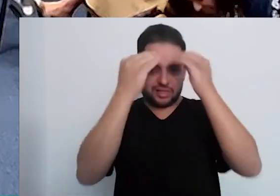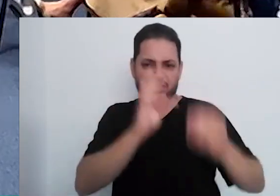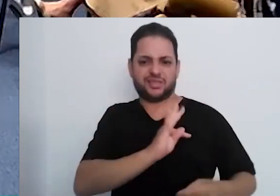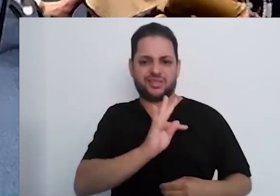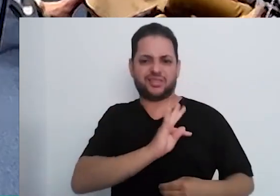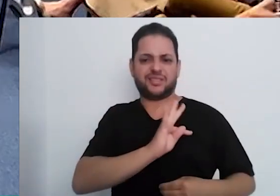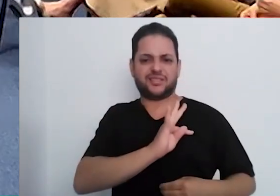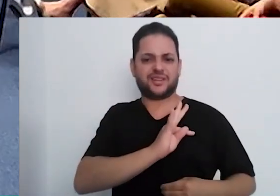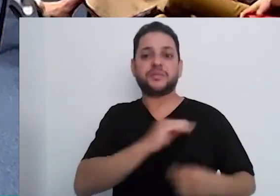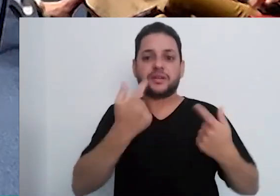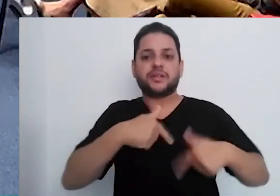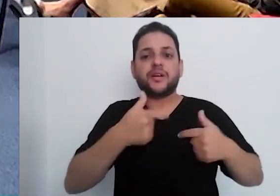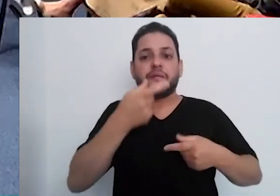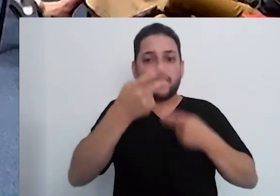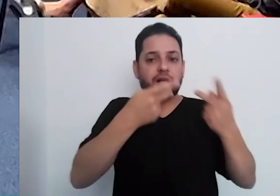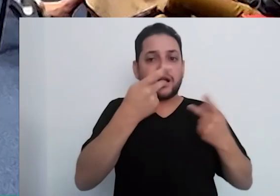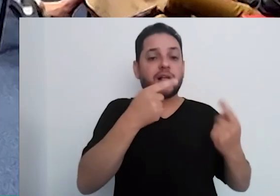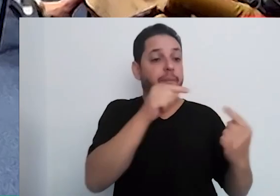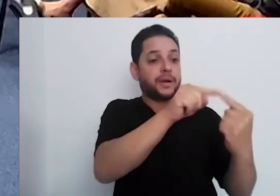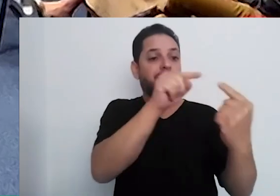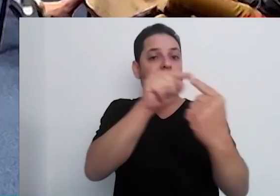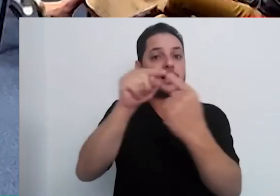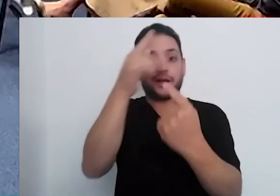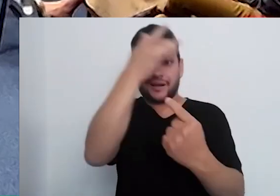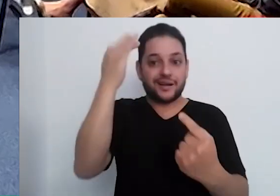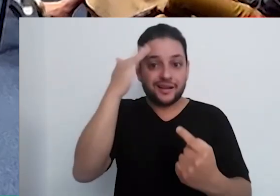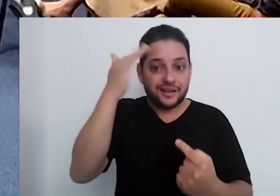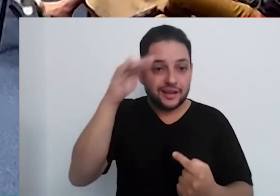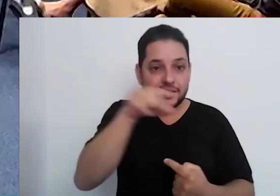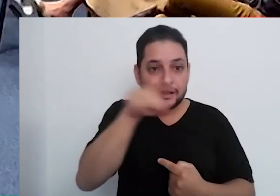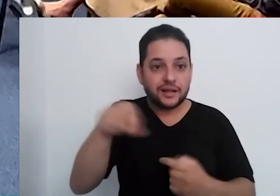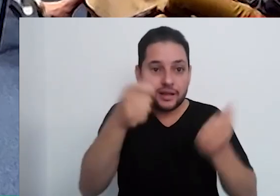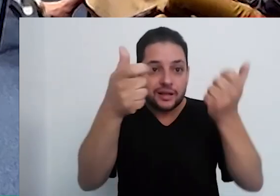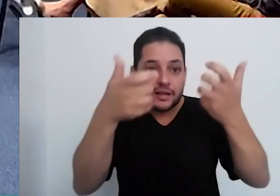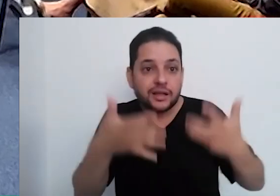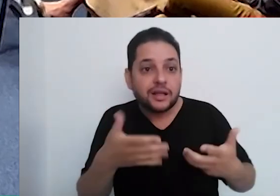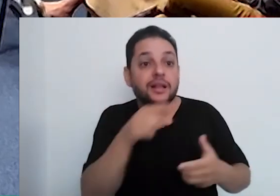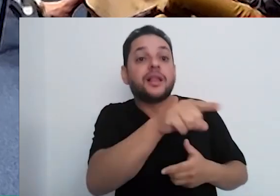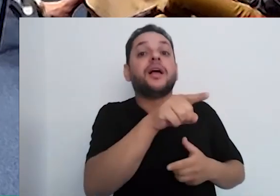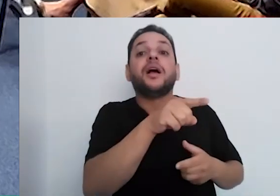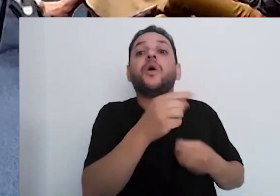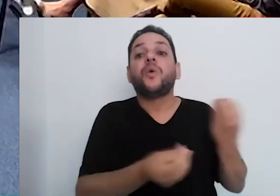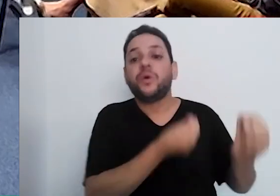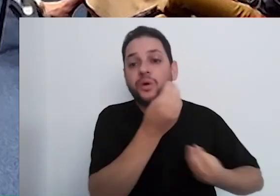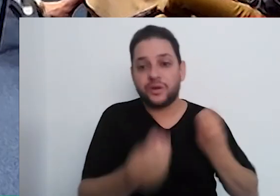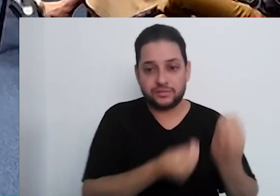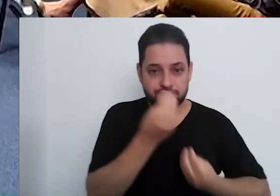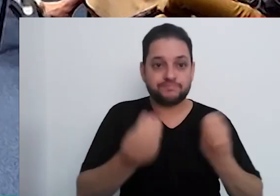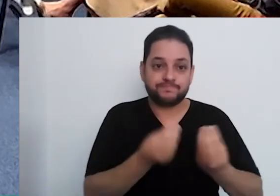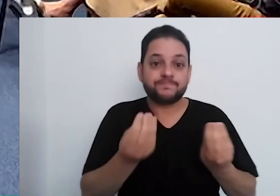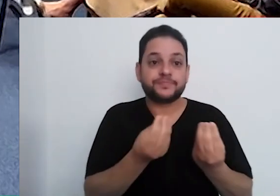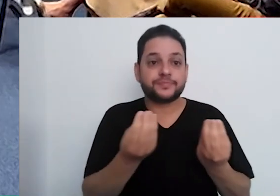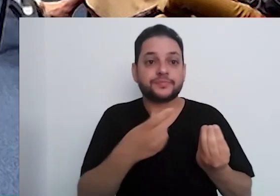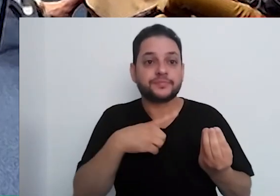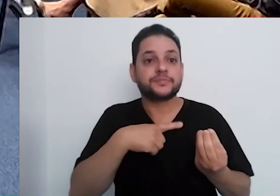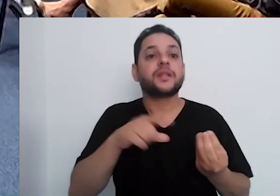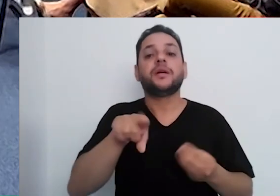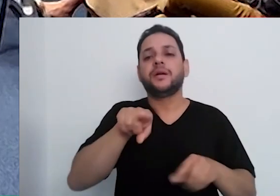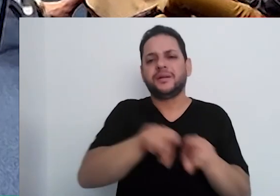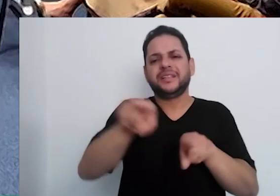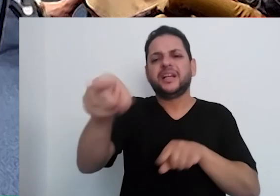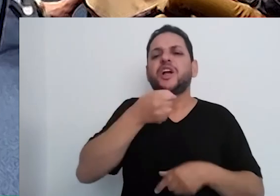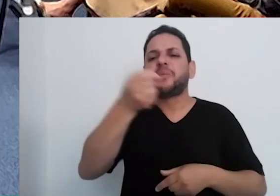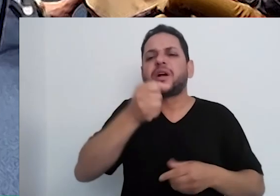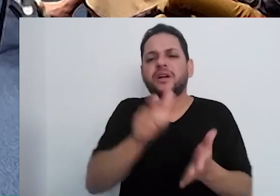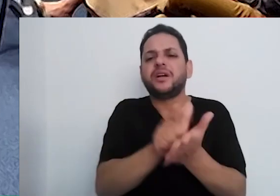não entende a gente de fato não entende explicar pra gente as coisas como funcionam e eh e os repórteres jornalistas